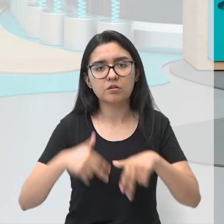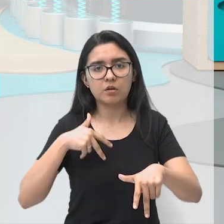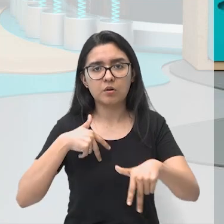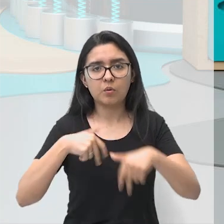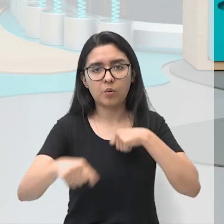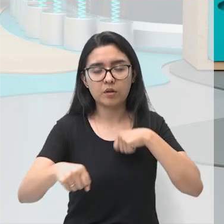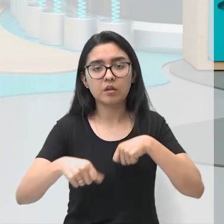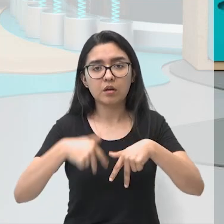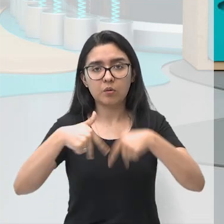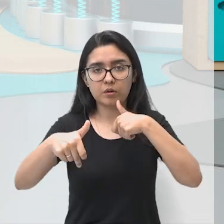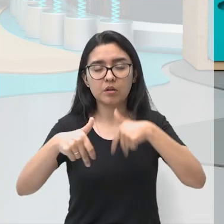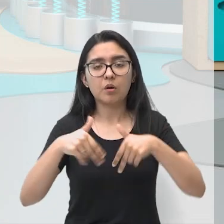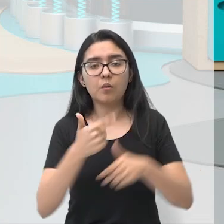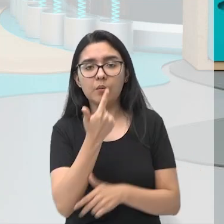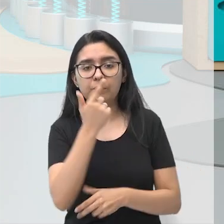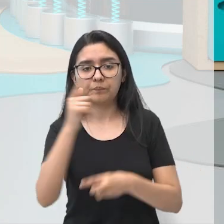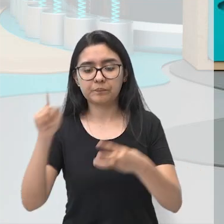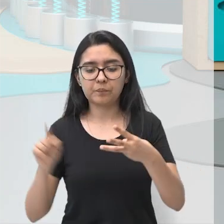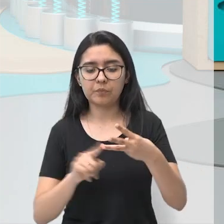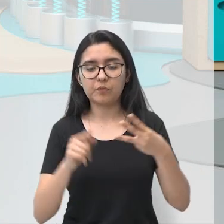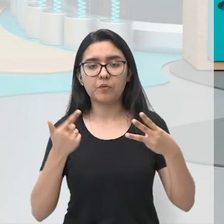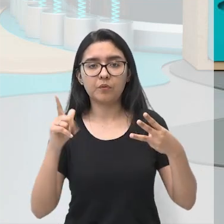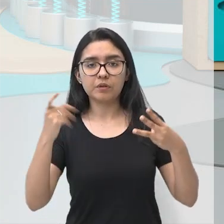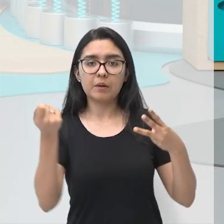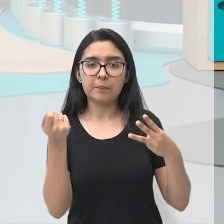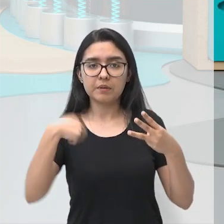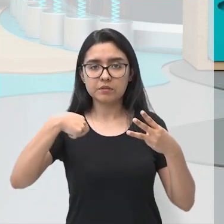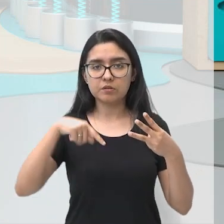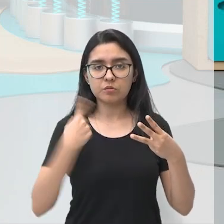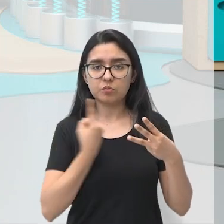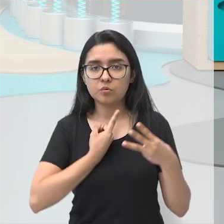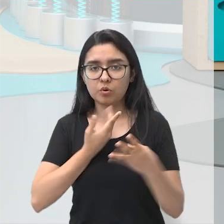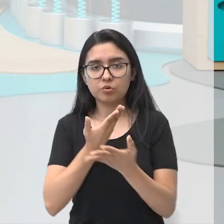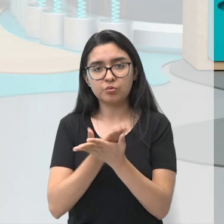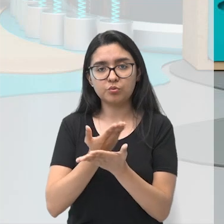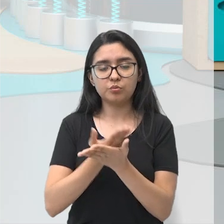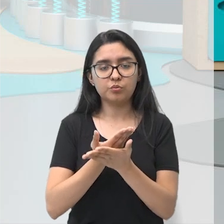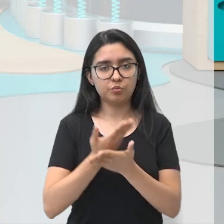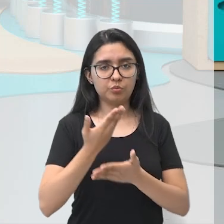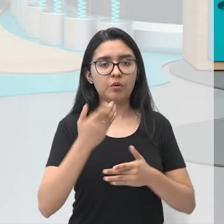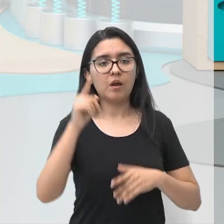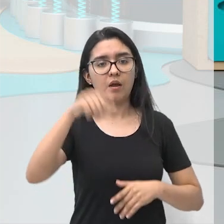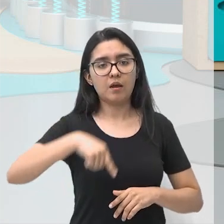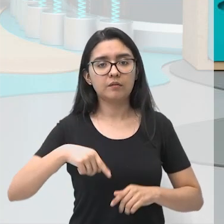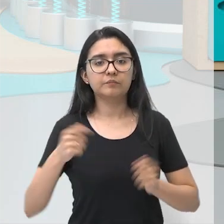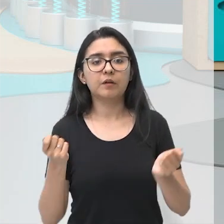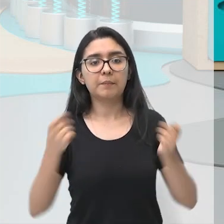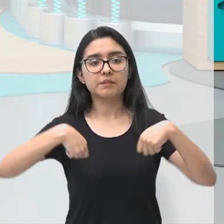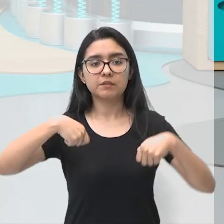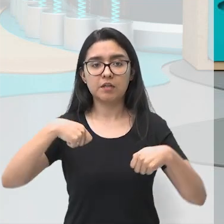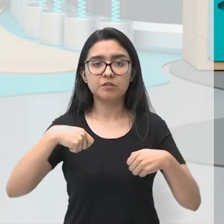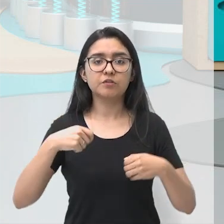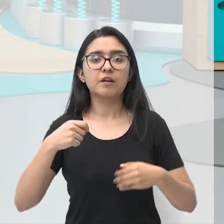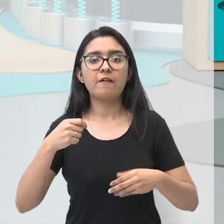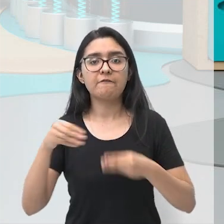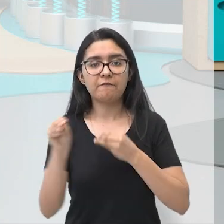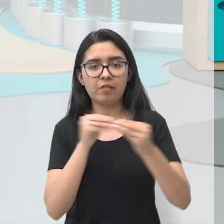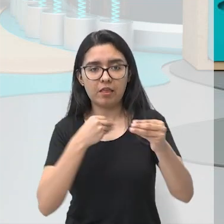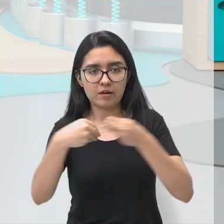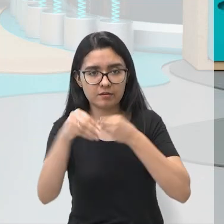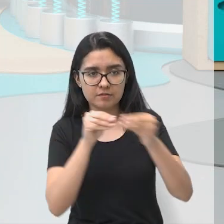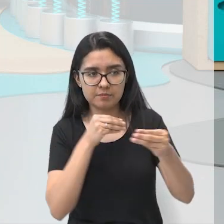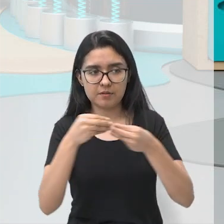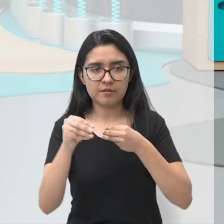turmas? Outra capacidade física que nós tivemos a oportunidade de visualizar nas nossas aulas foi a flexibilidade, que